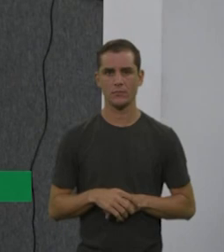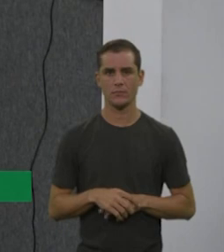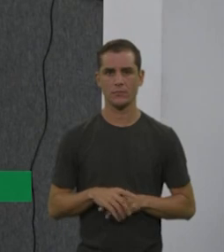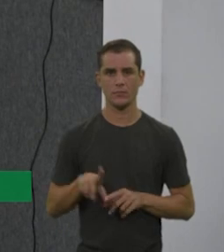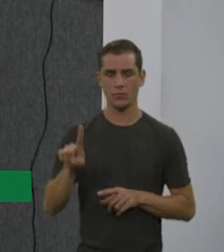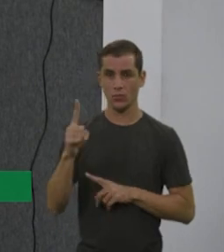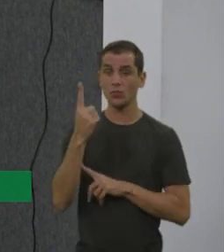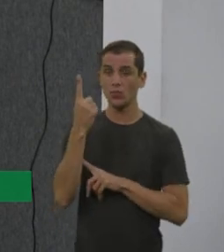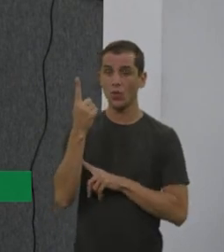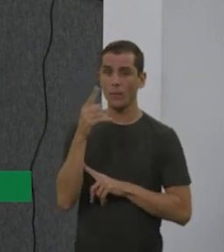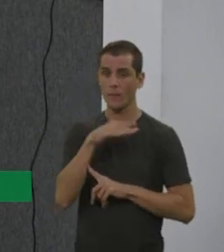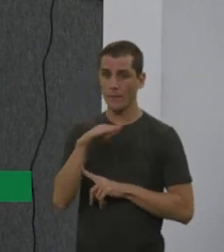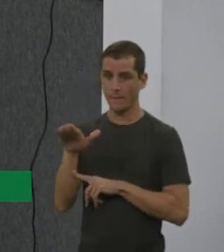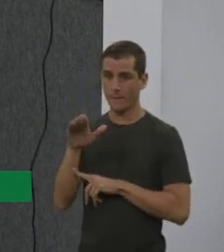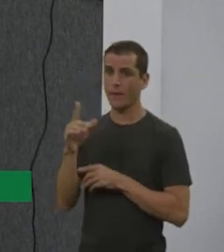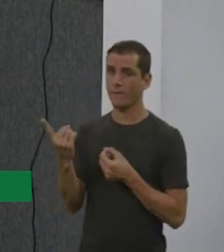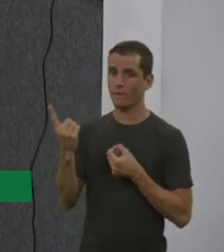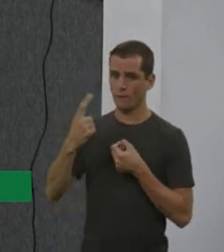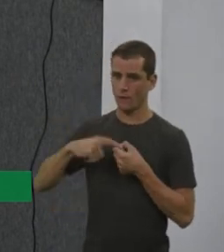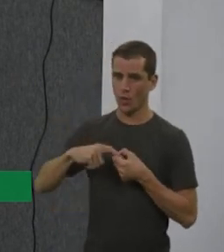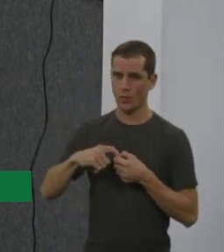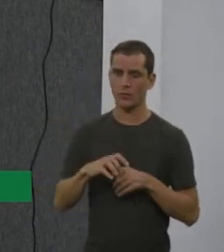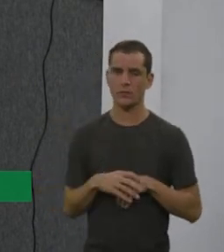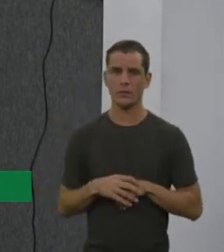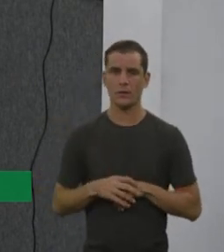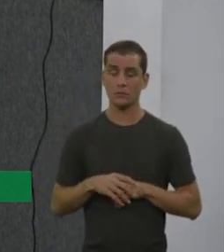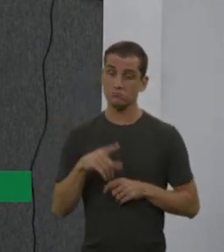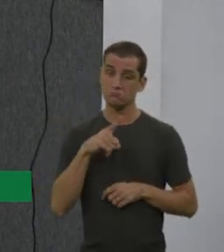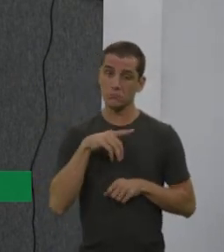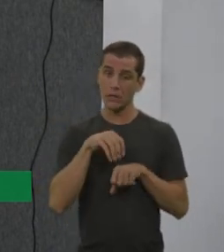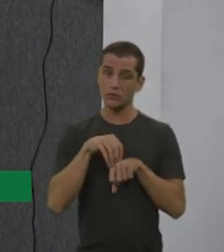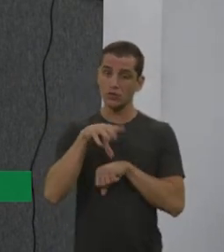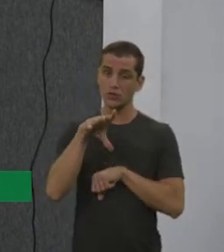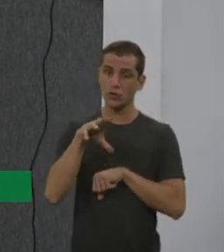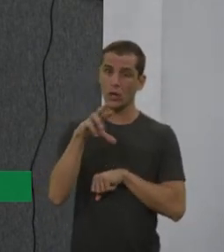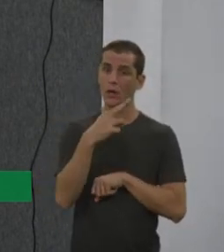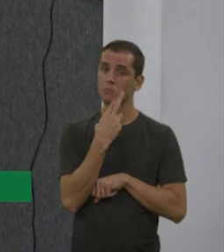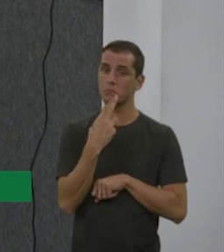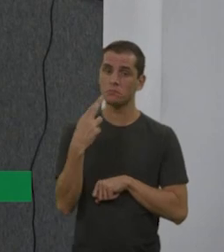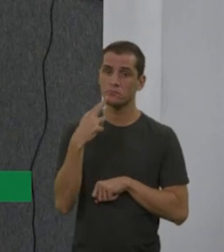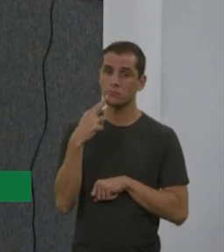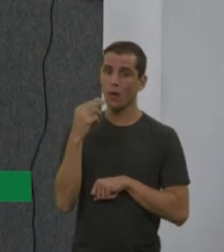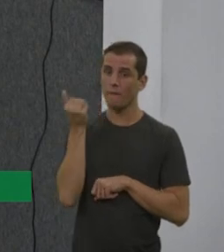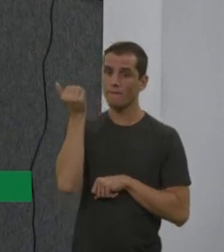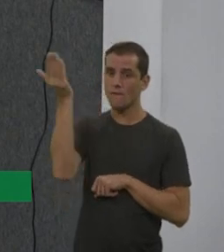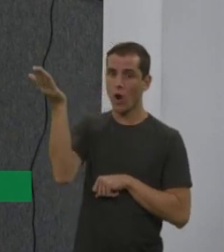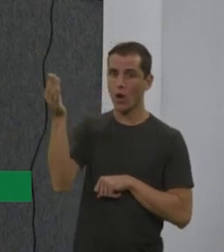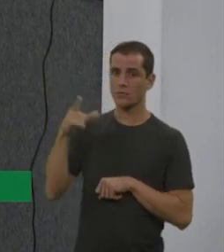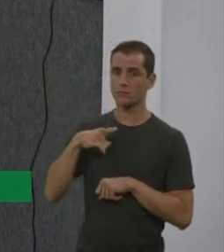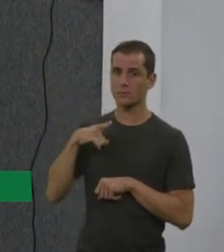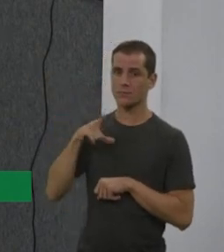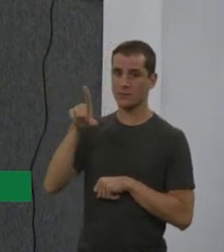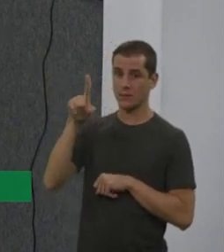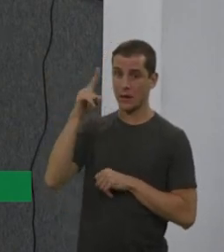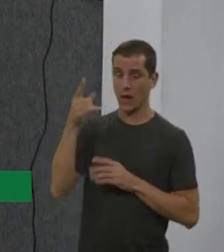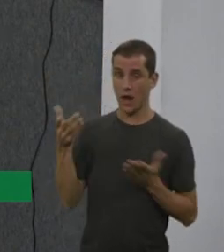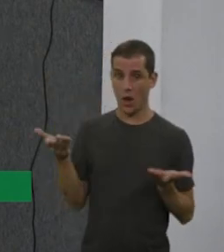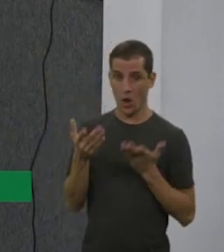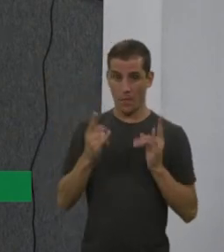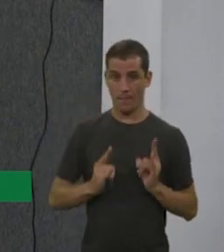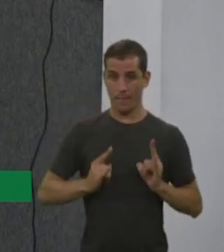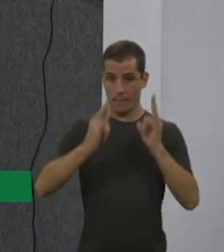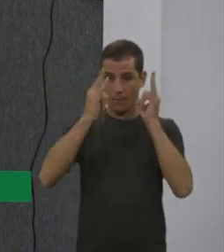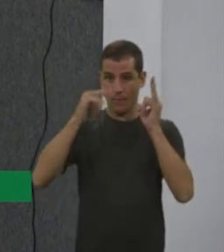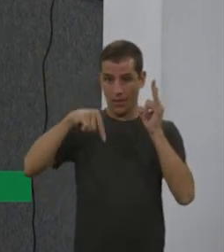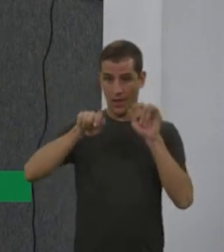Isso aí, pessoal. Algumas dicas de restaurante para o pessoal de fora. Tem restaurante aqui no quarto andar da Assembleia